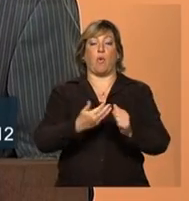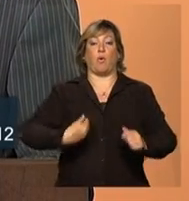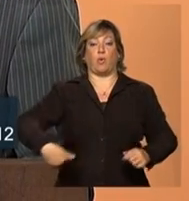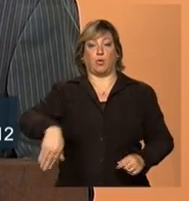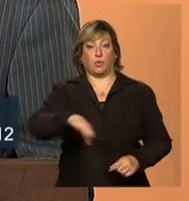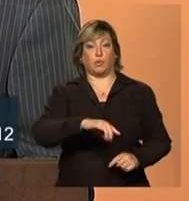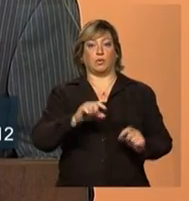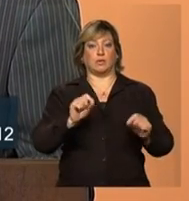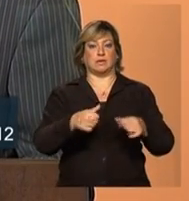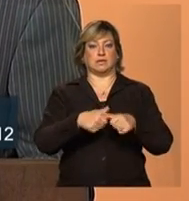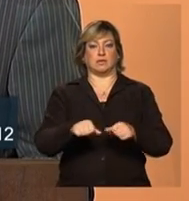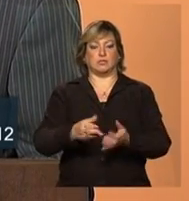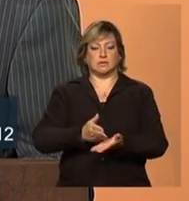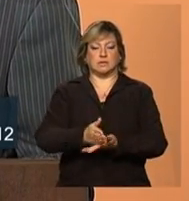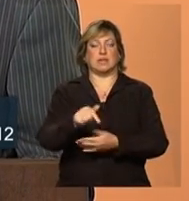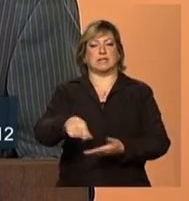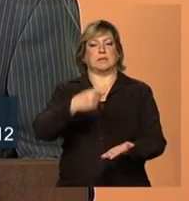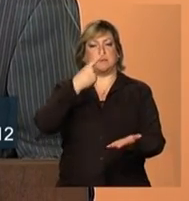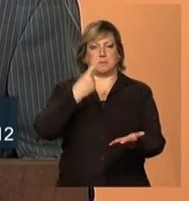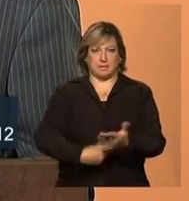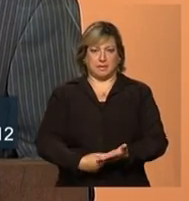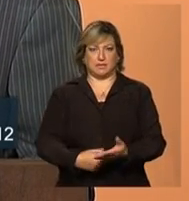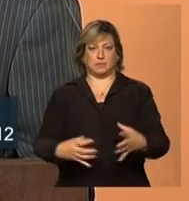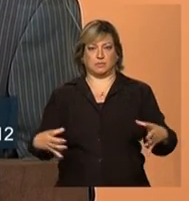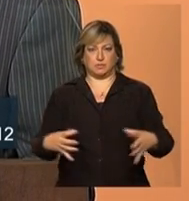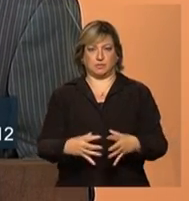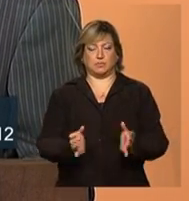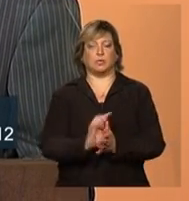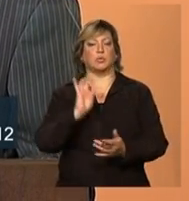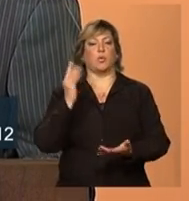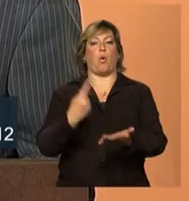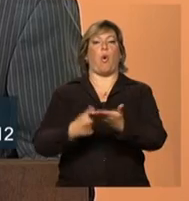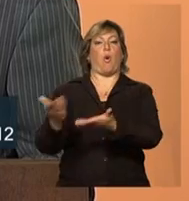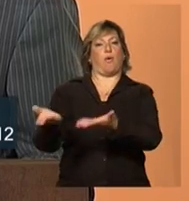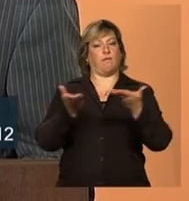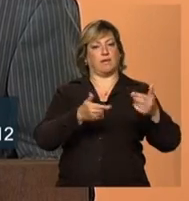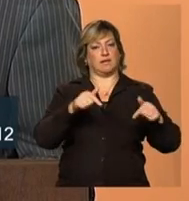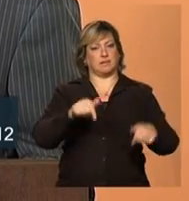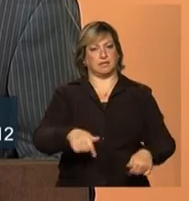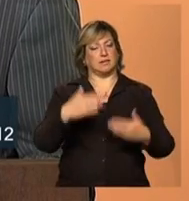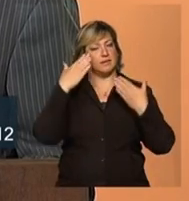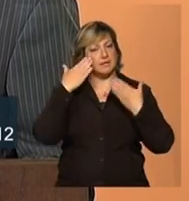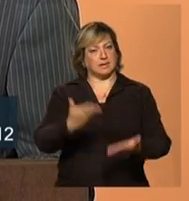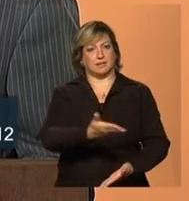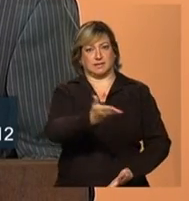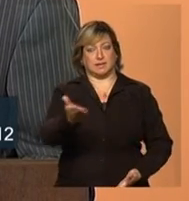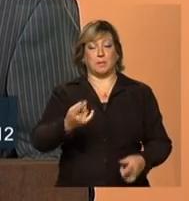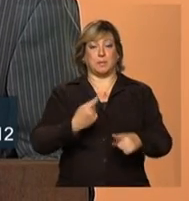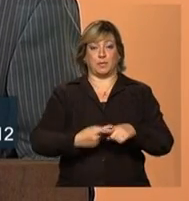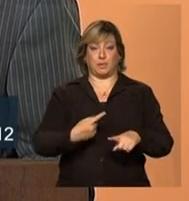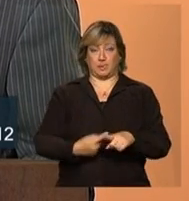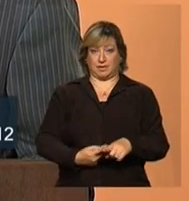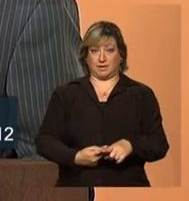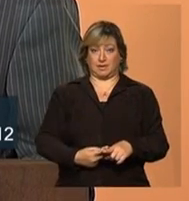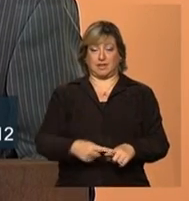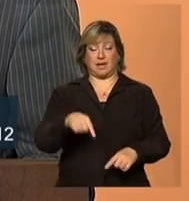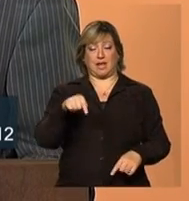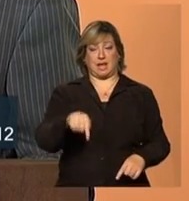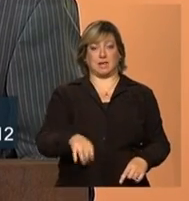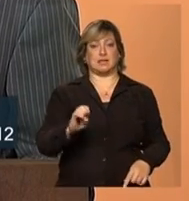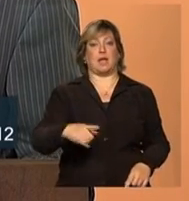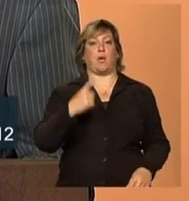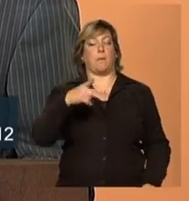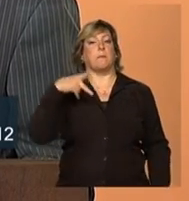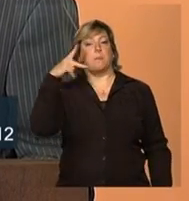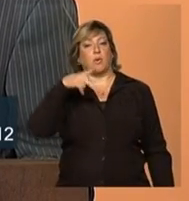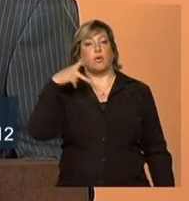serão signatários desse pacto, e os que foram convidados, porque, como disse, essa é uma política que